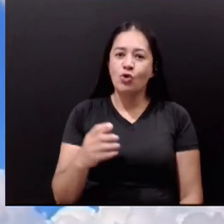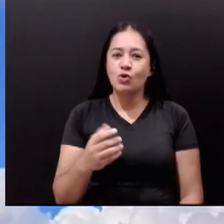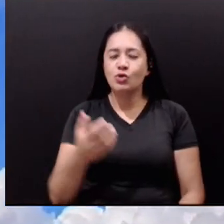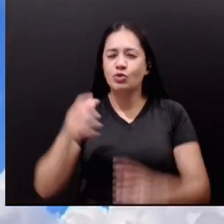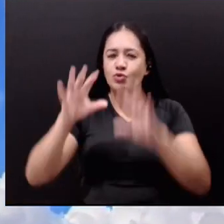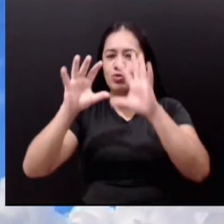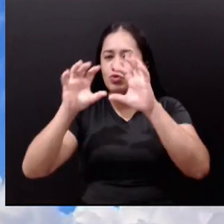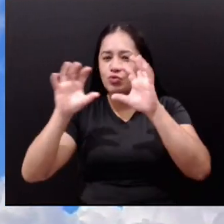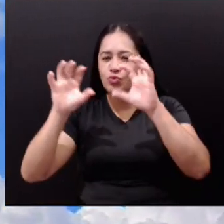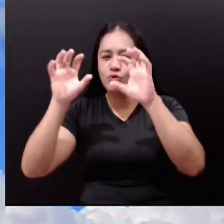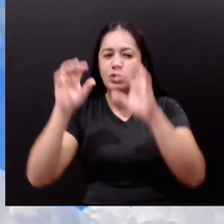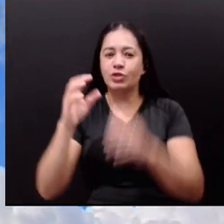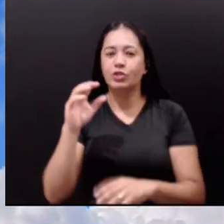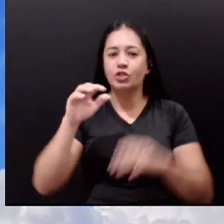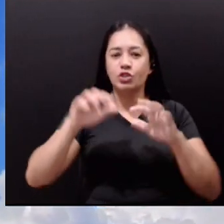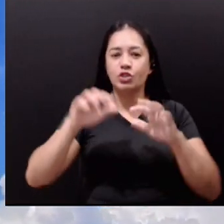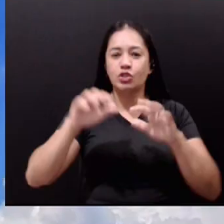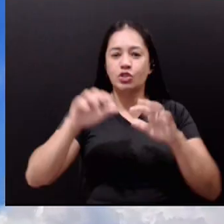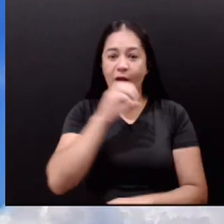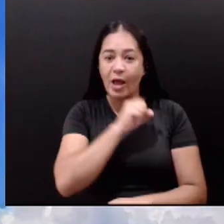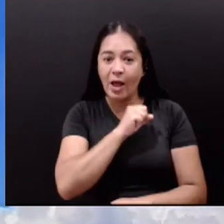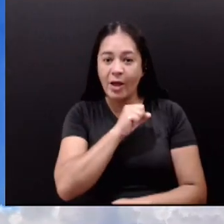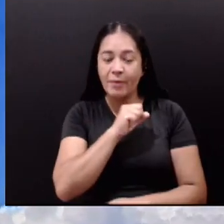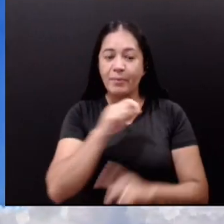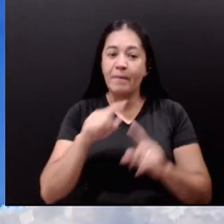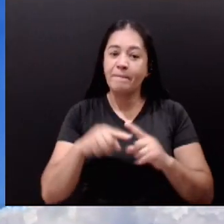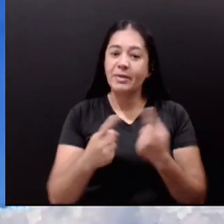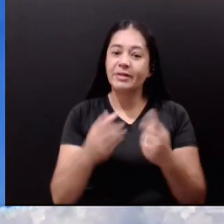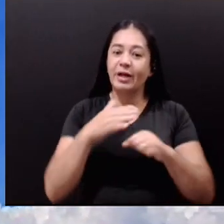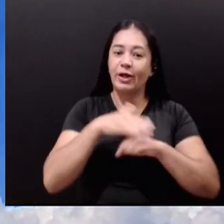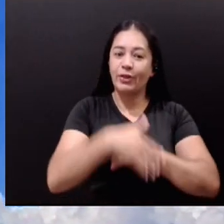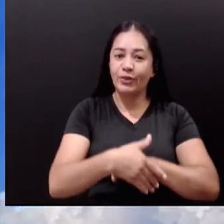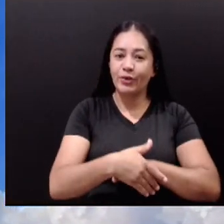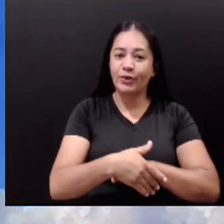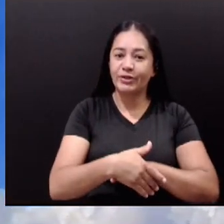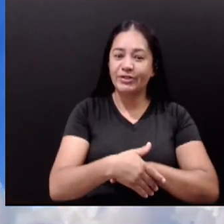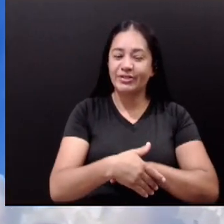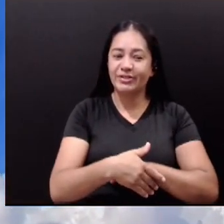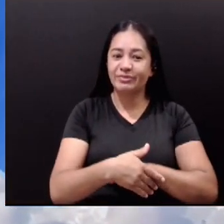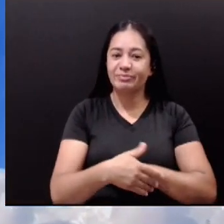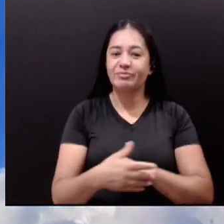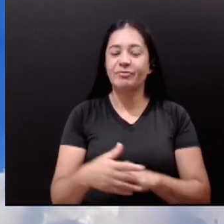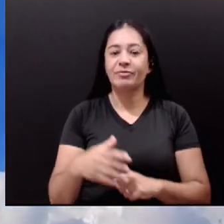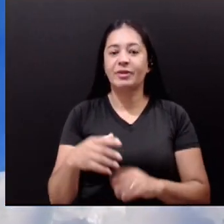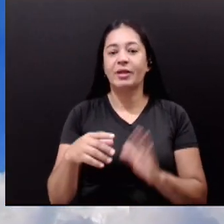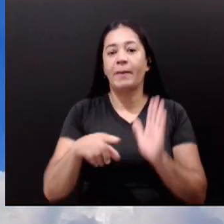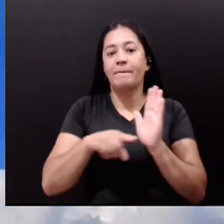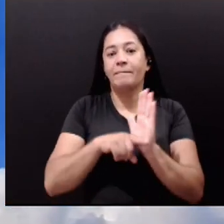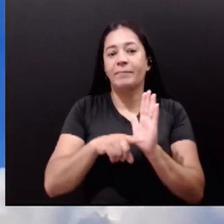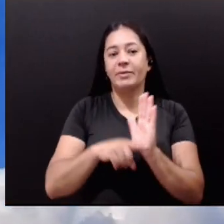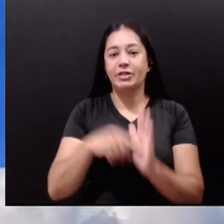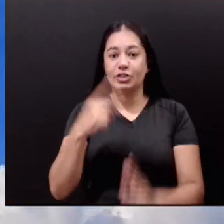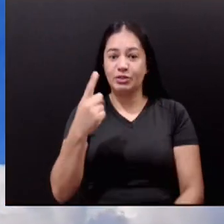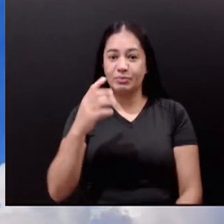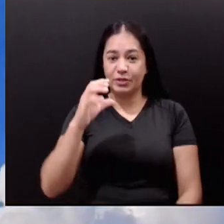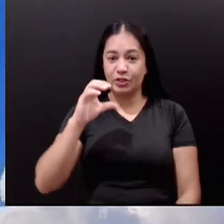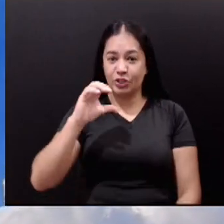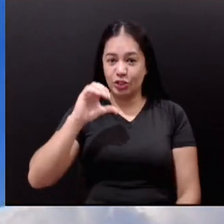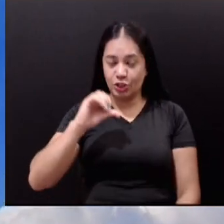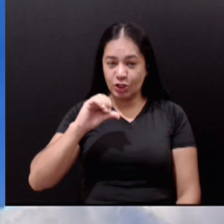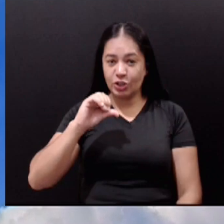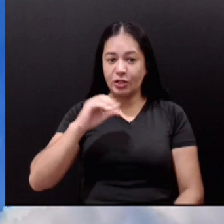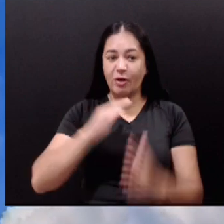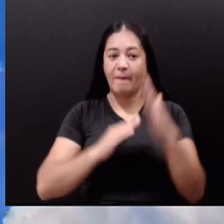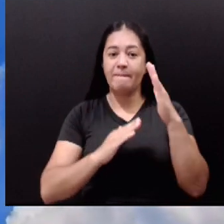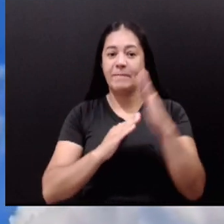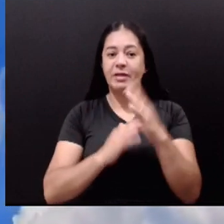rápido durante o dia e à noite também. Essa é a previsão, tá? Mínima 19, máxima 29. E de acordo com o CEPAGRE,